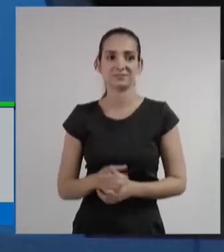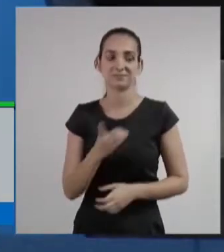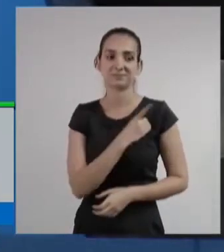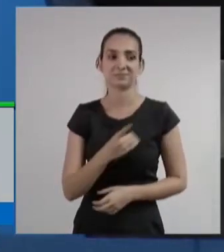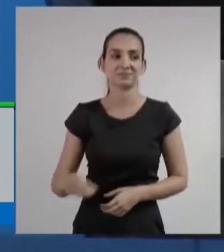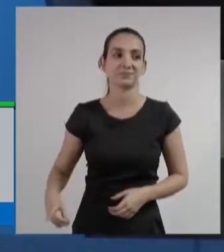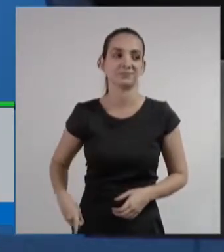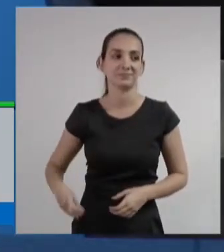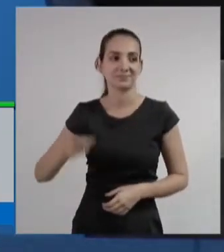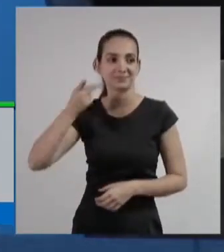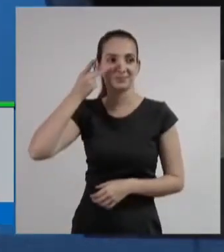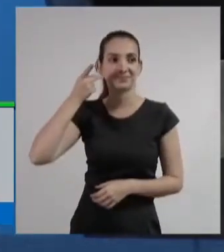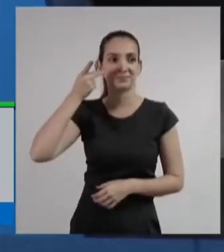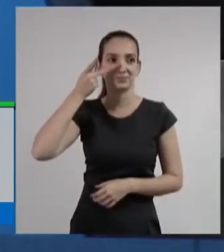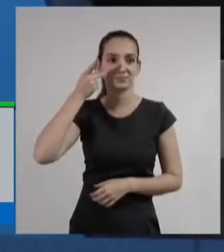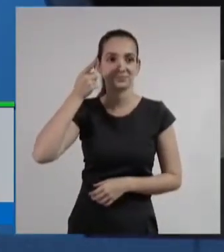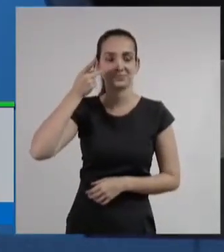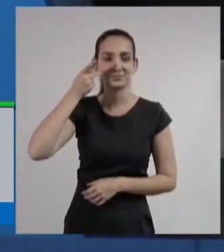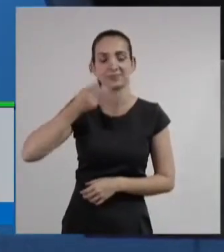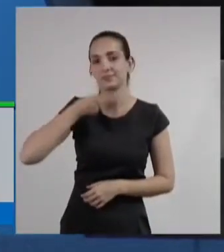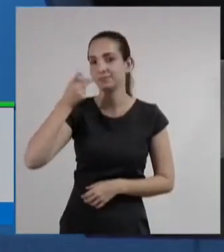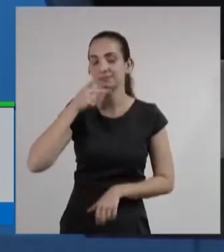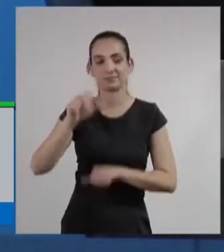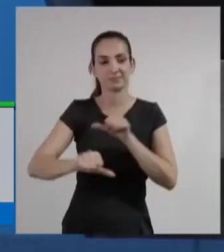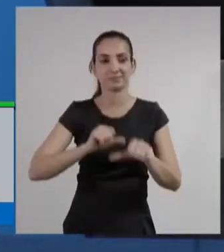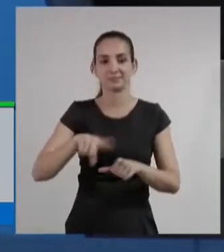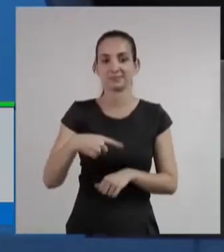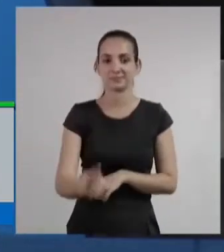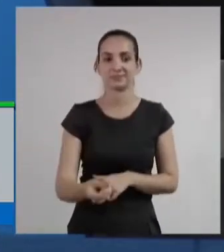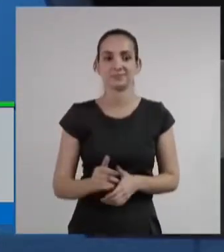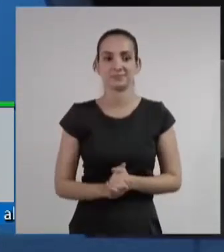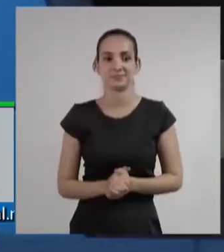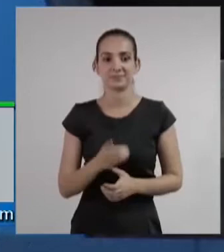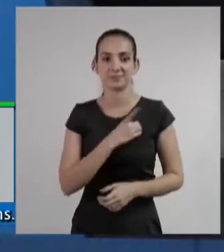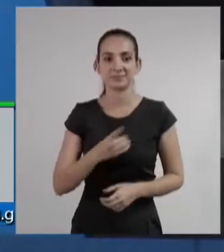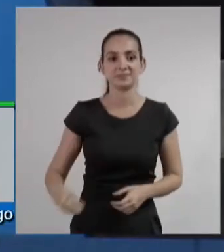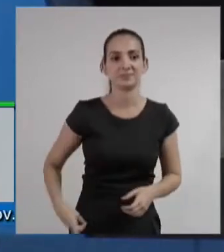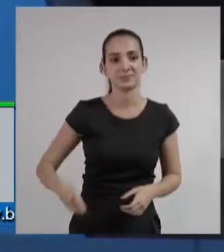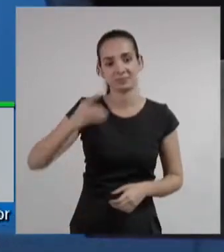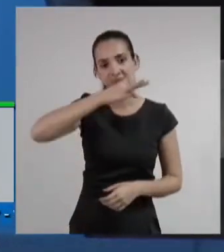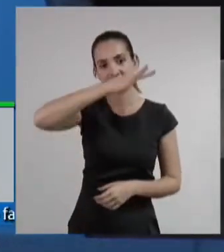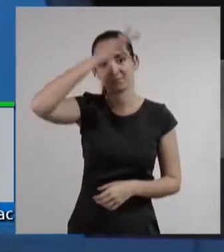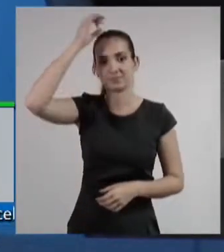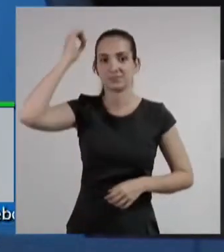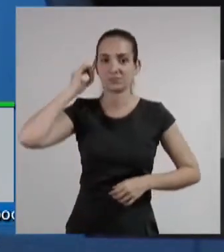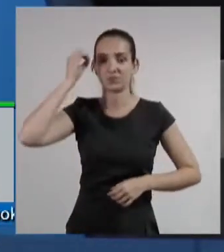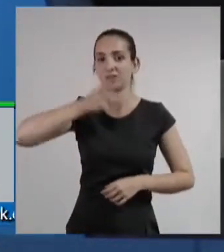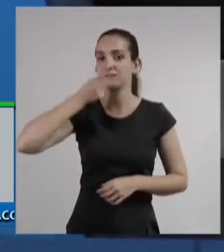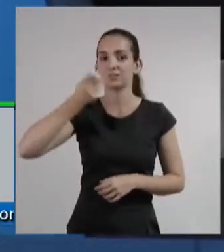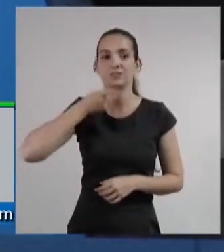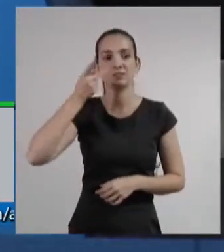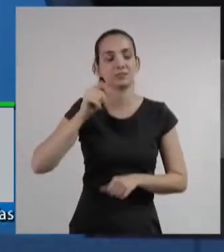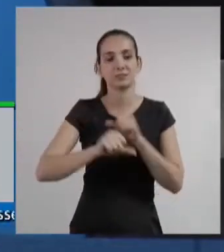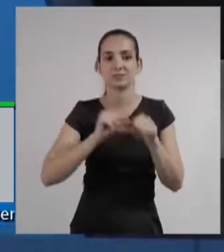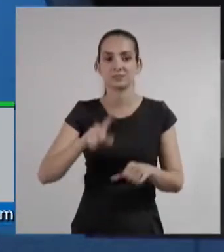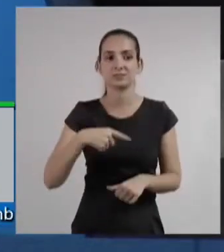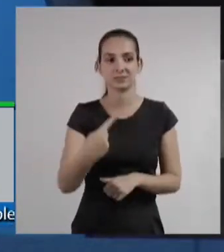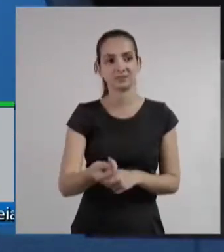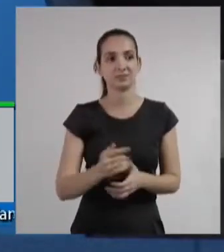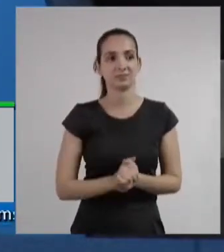Deputado Pedro Kemper, transfere. Deputado Felipe O, transfere.